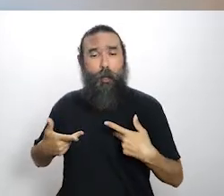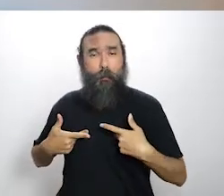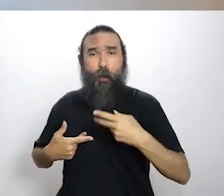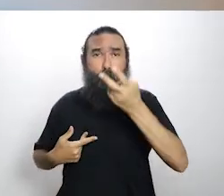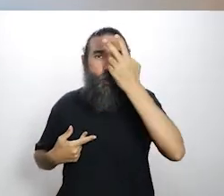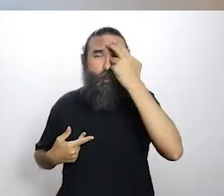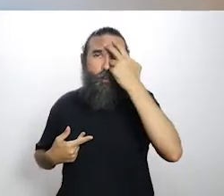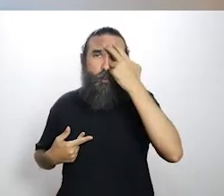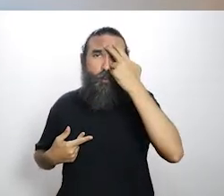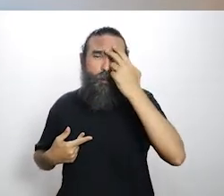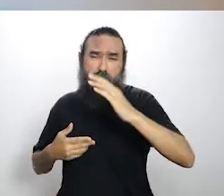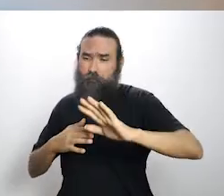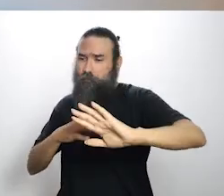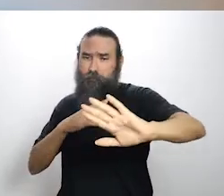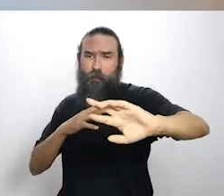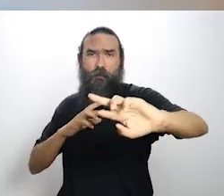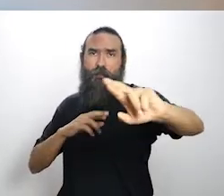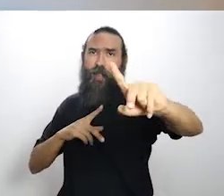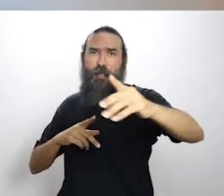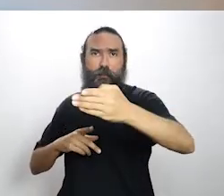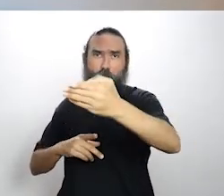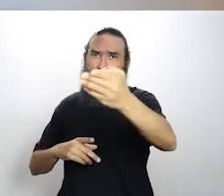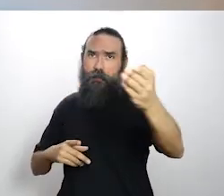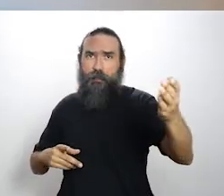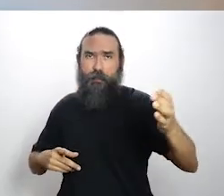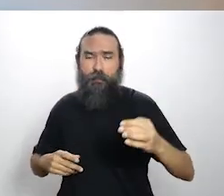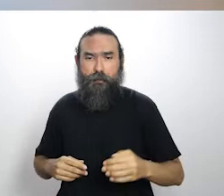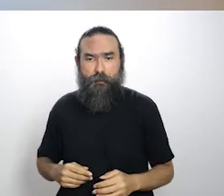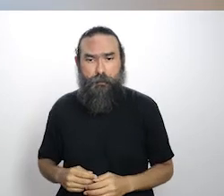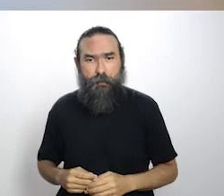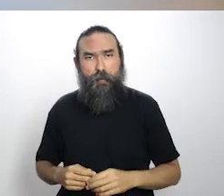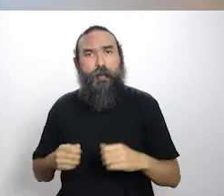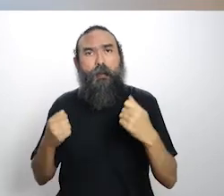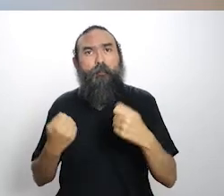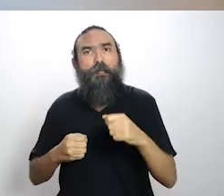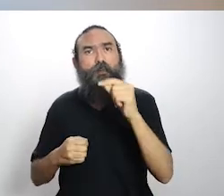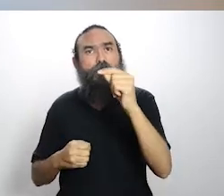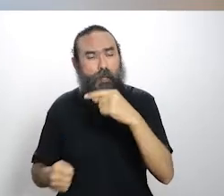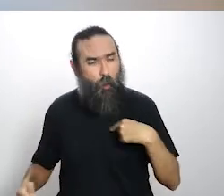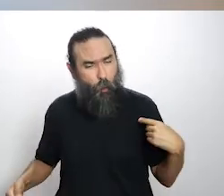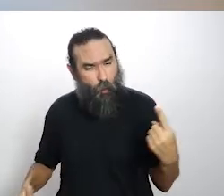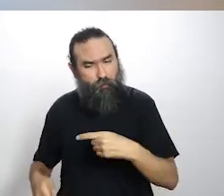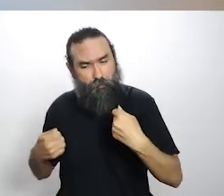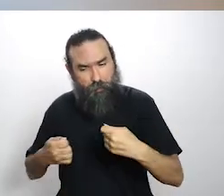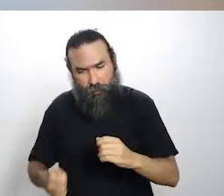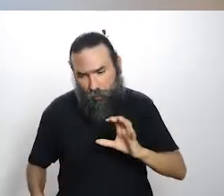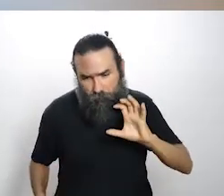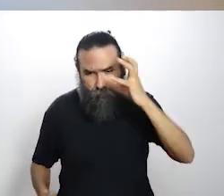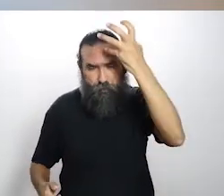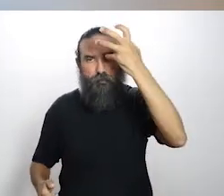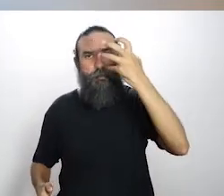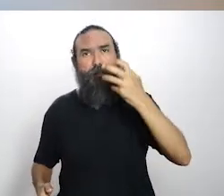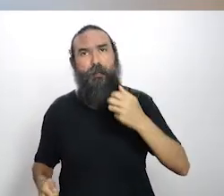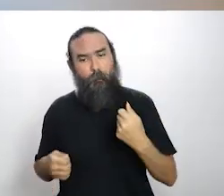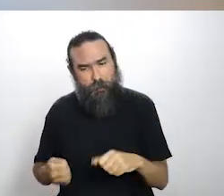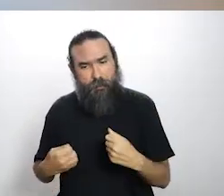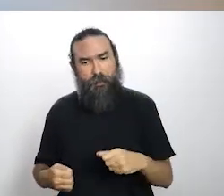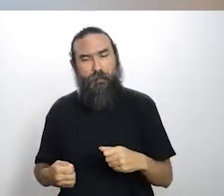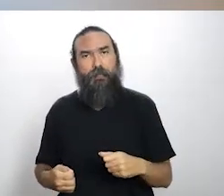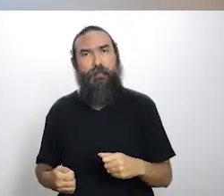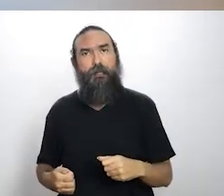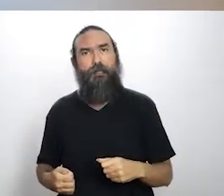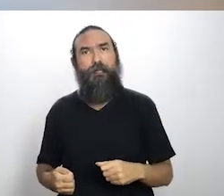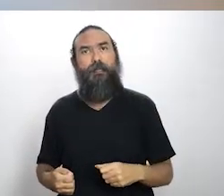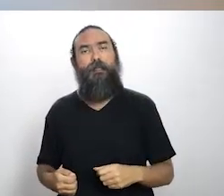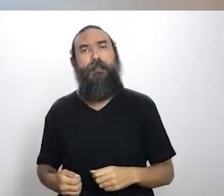temos que começar a anunciar mais coisas. E esse anunciar não é dizer que a gente deve fazer as coisas sendo